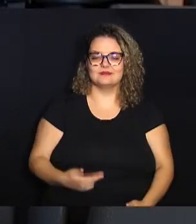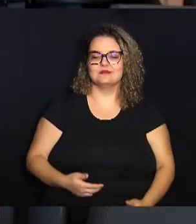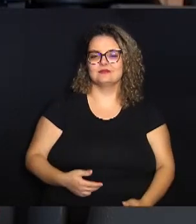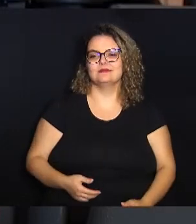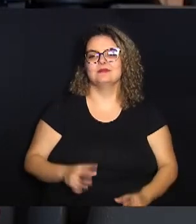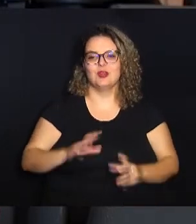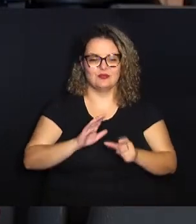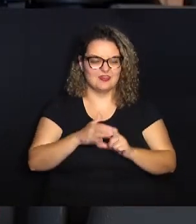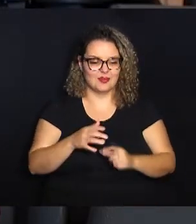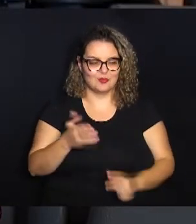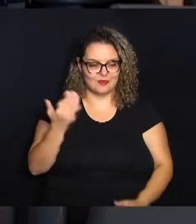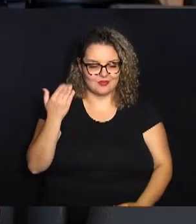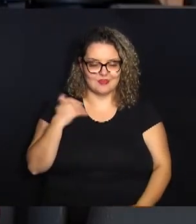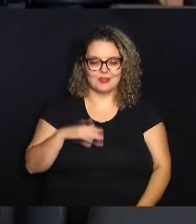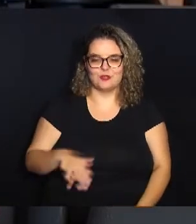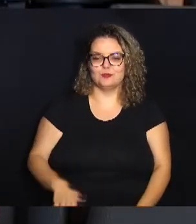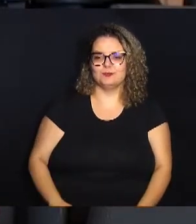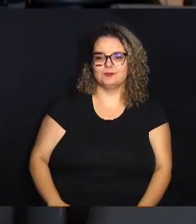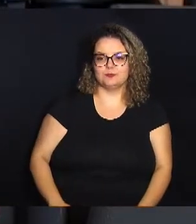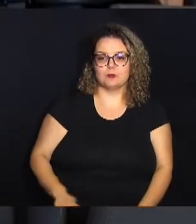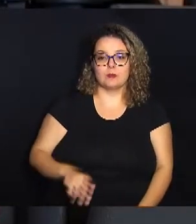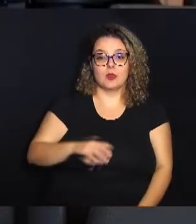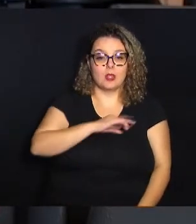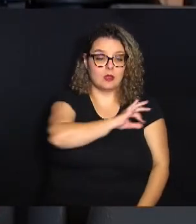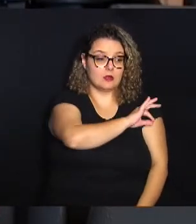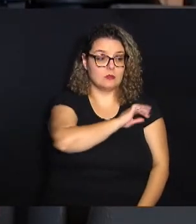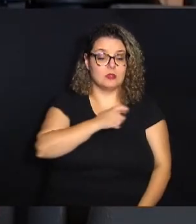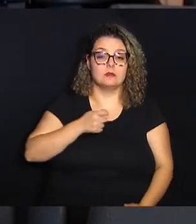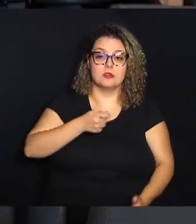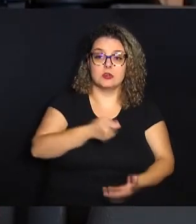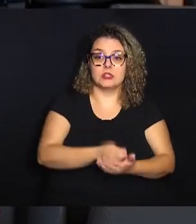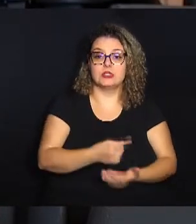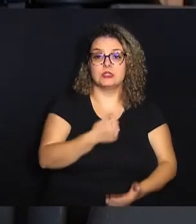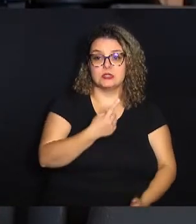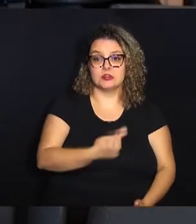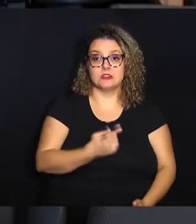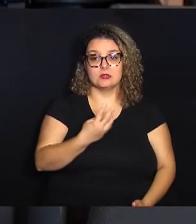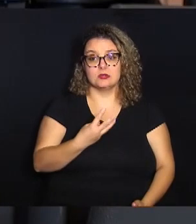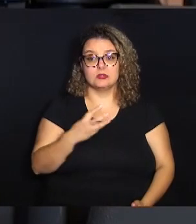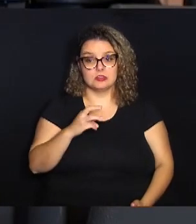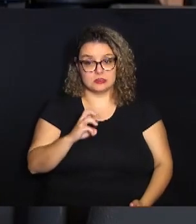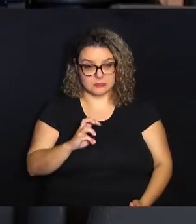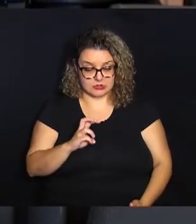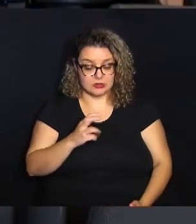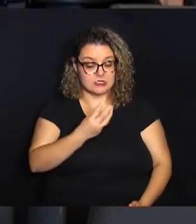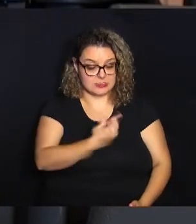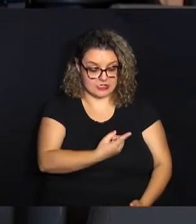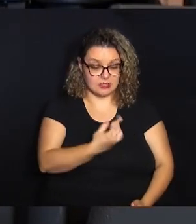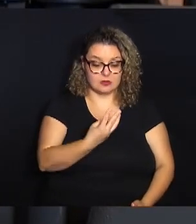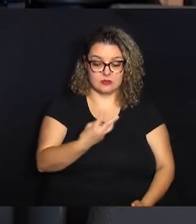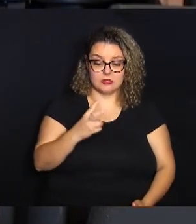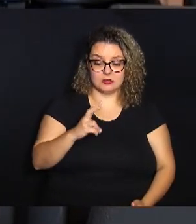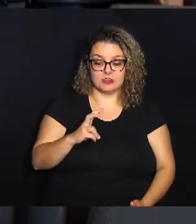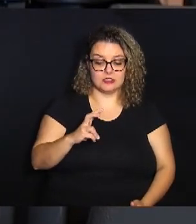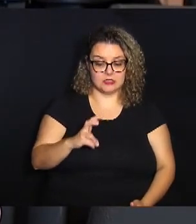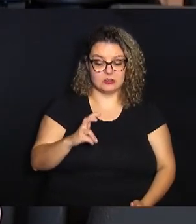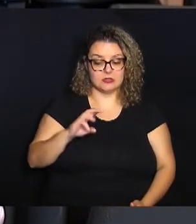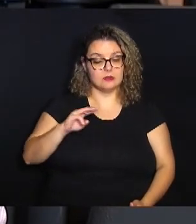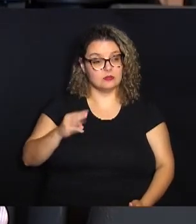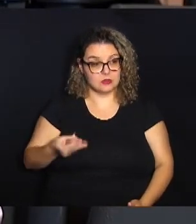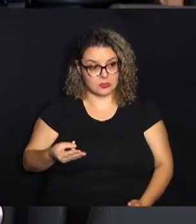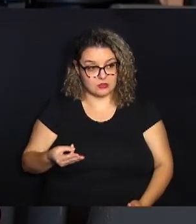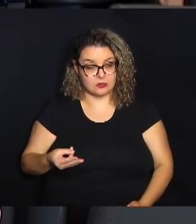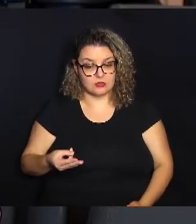prefeitura ainda passa um subsídio anual de 135 milhões agora em 2024 para